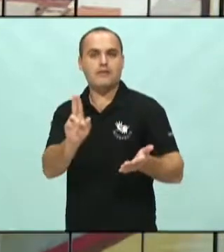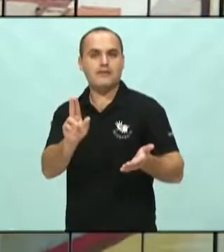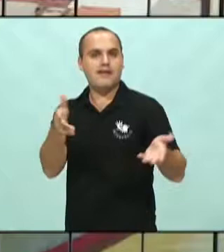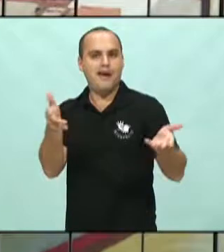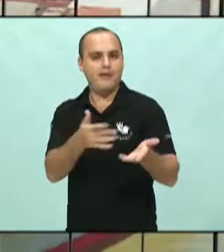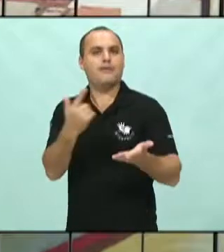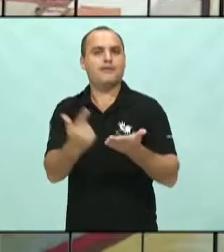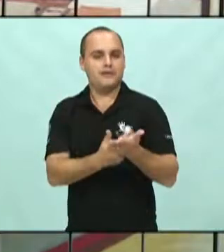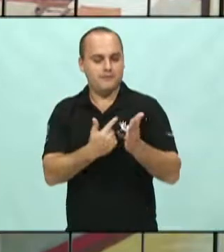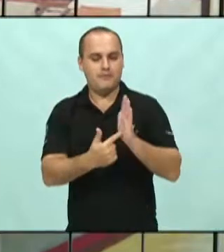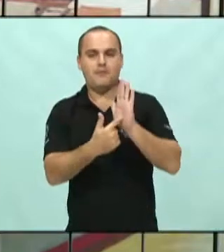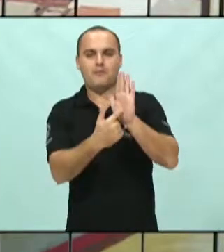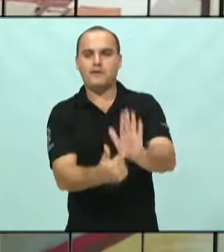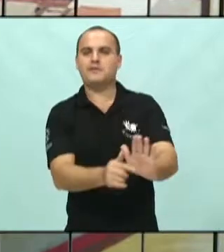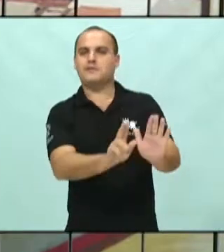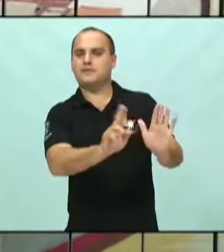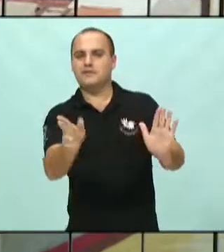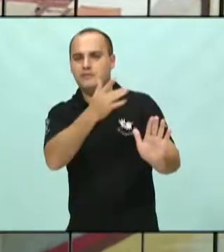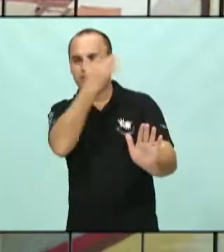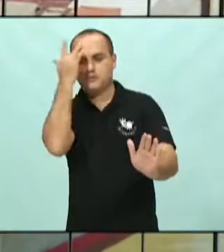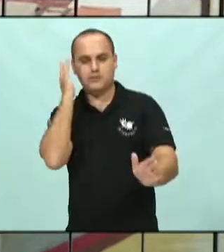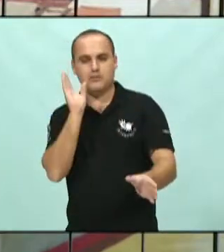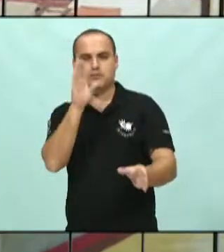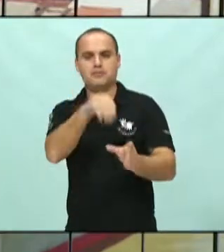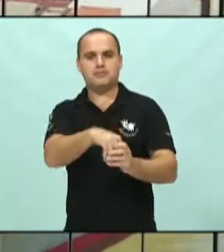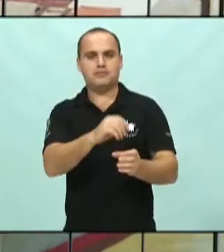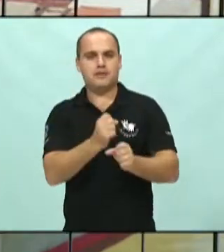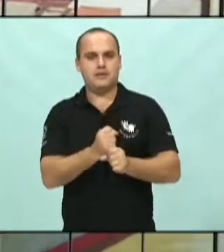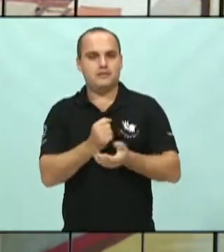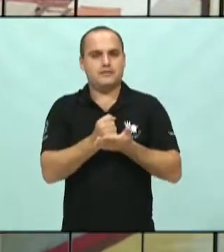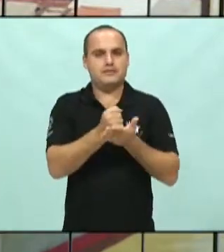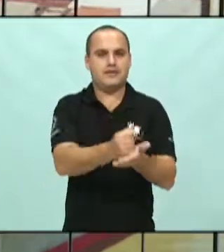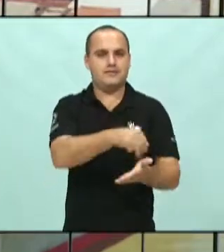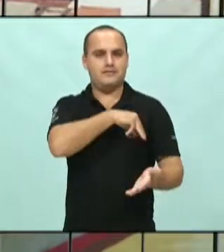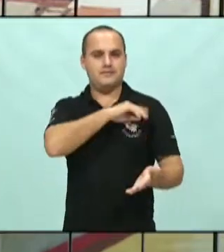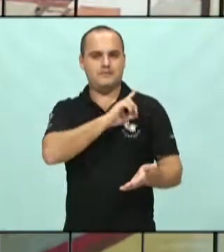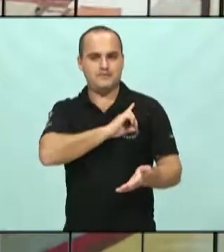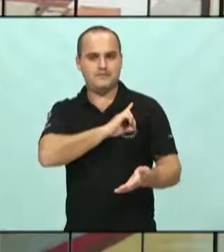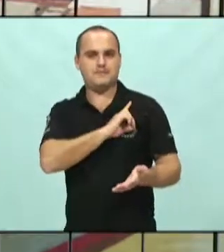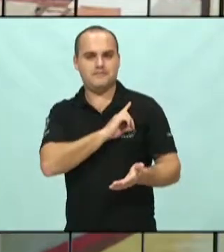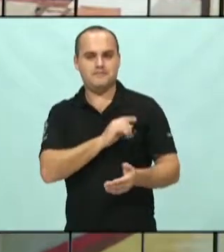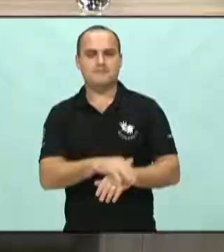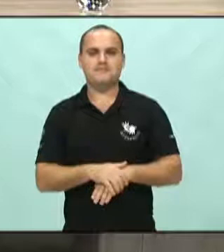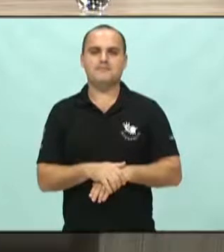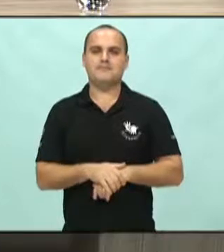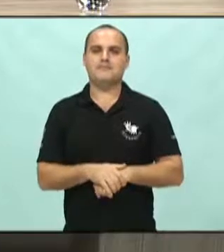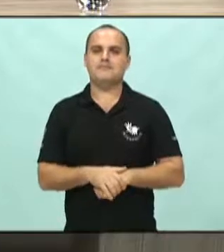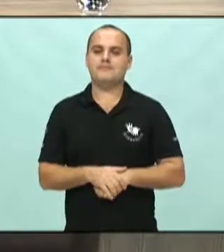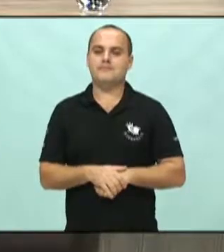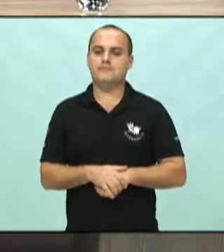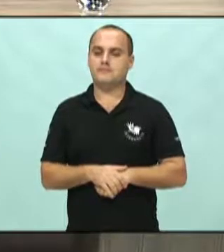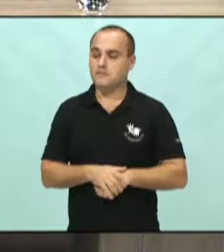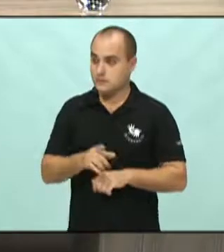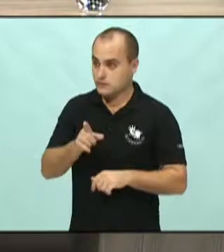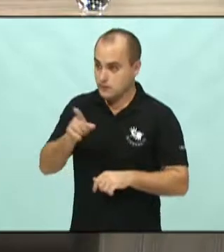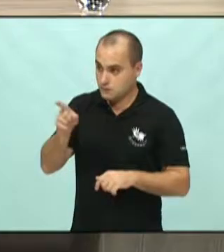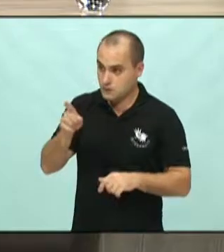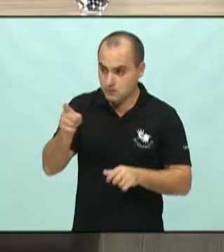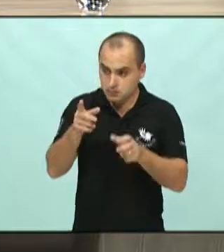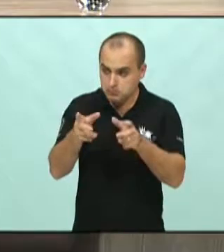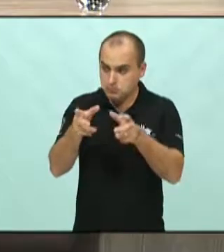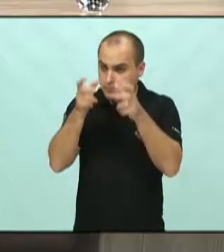também da história dessas pessoas que contribuíram muito com o Marcílio lá dos anos 30, dos anos 40. Você